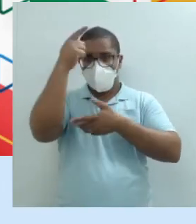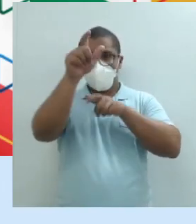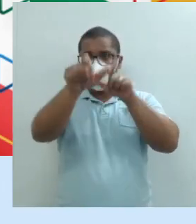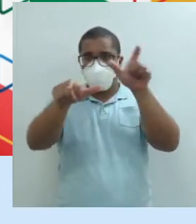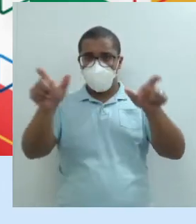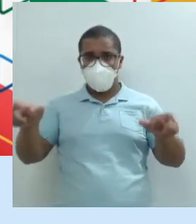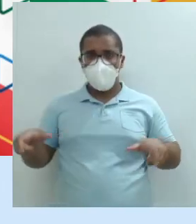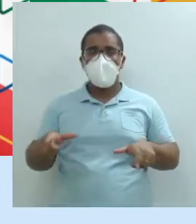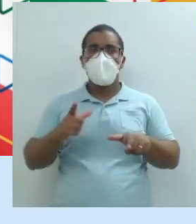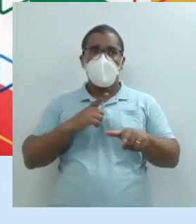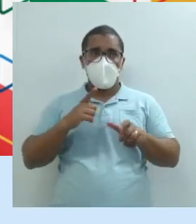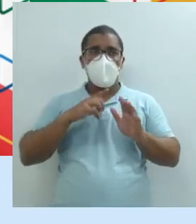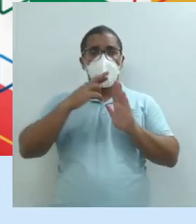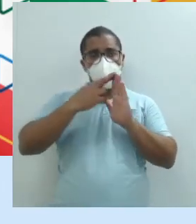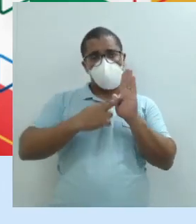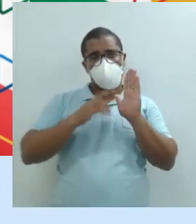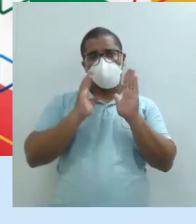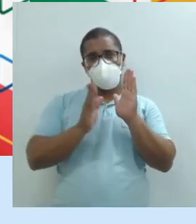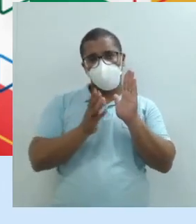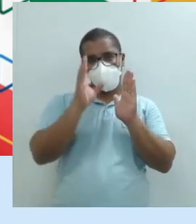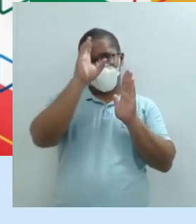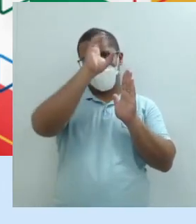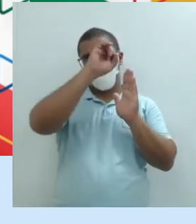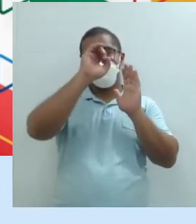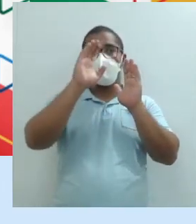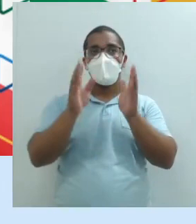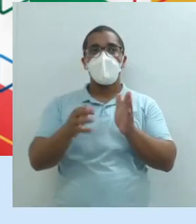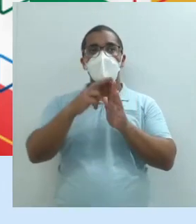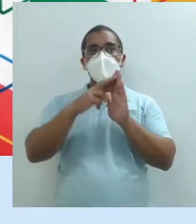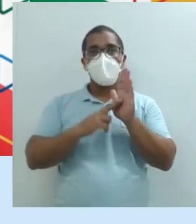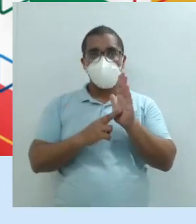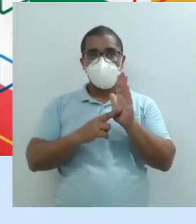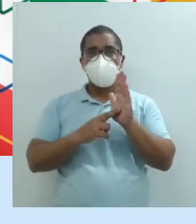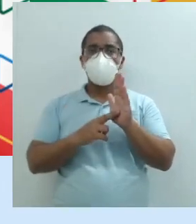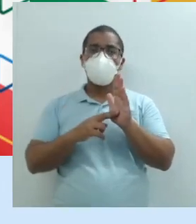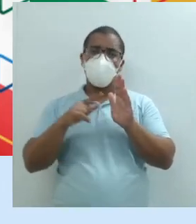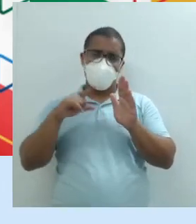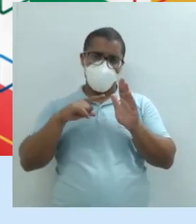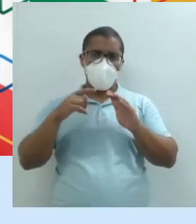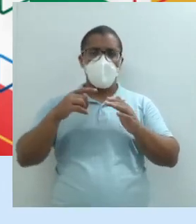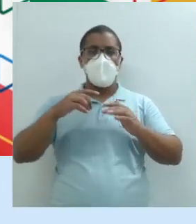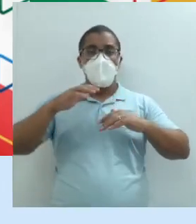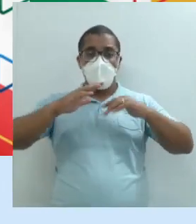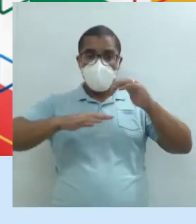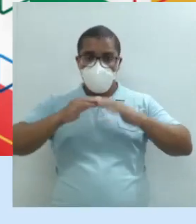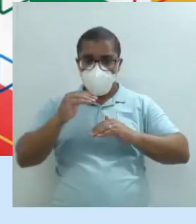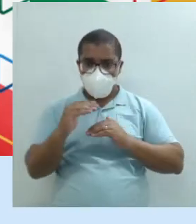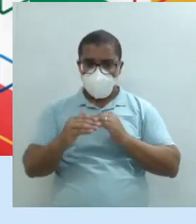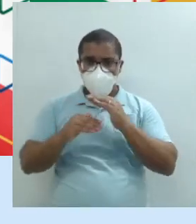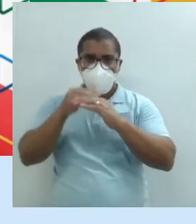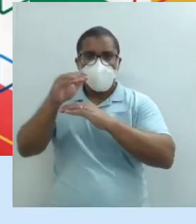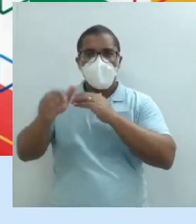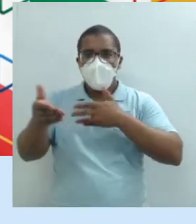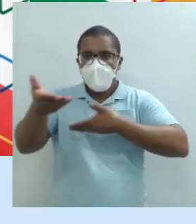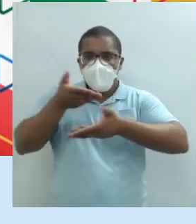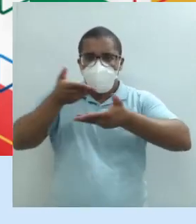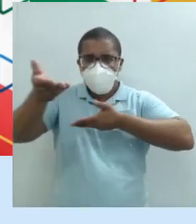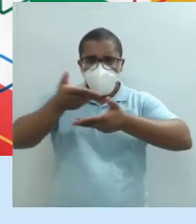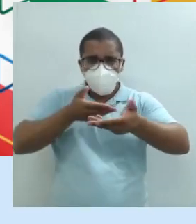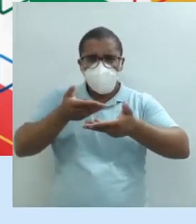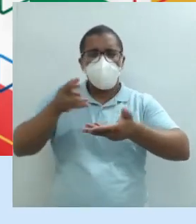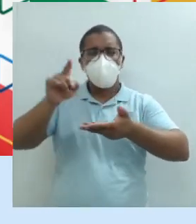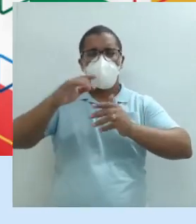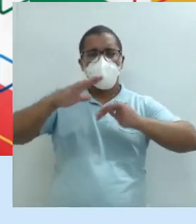nesse relatório que a gente já viu, que é o relatório Desenvolvendo Transferência de Conhecimento e